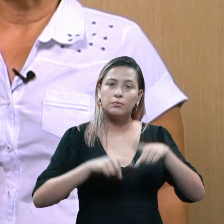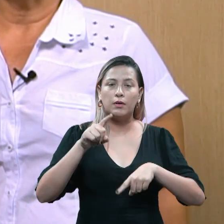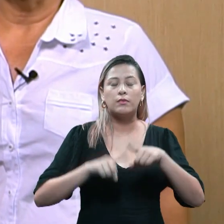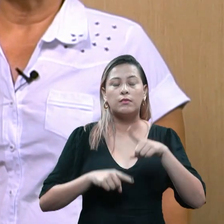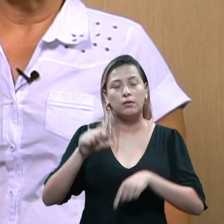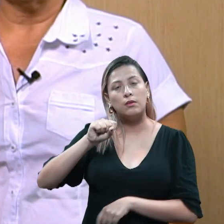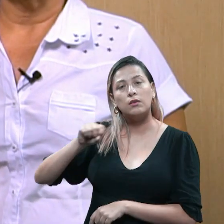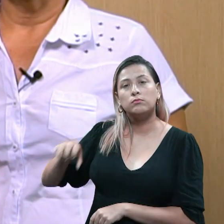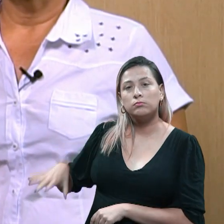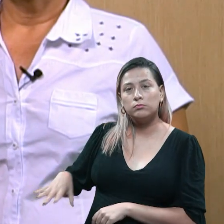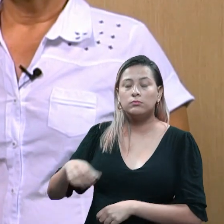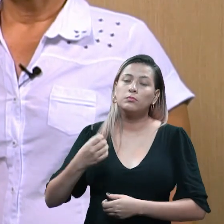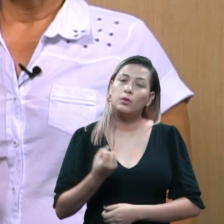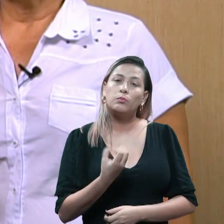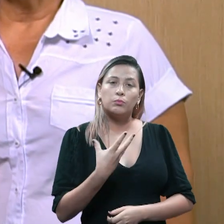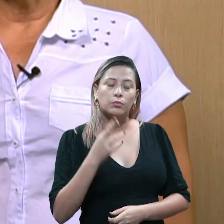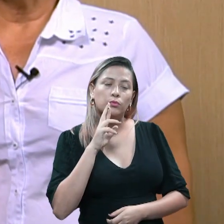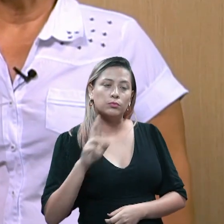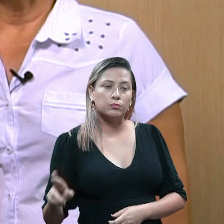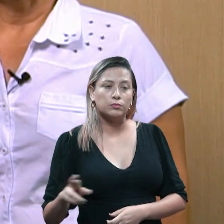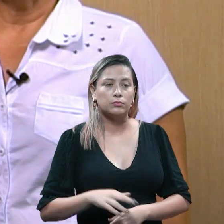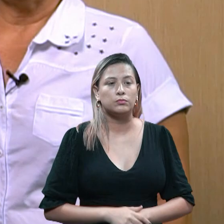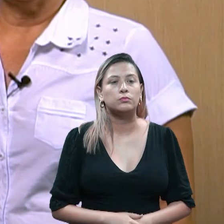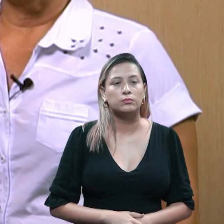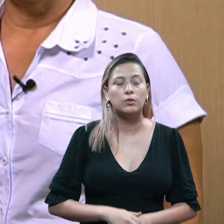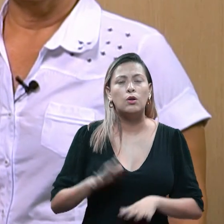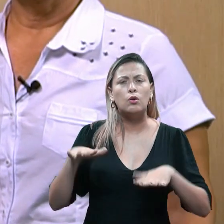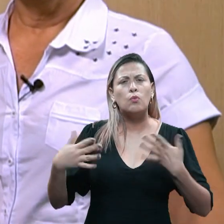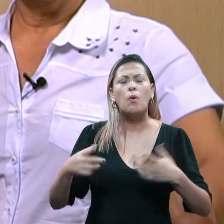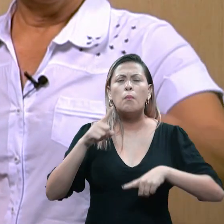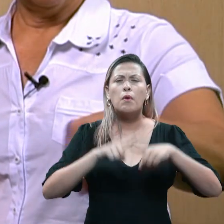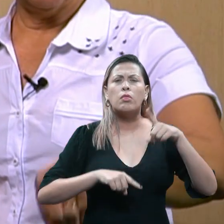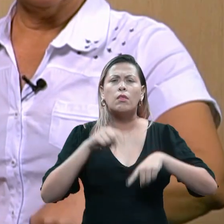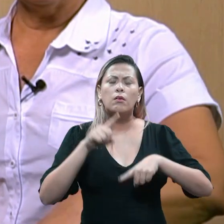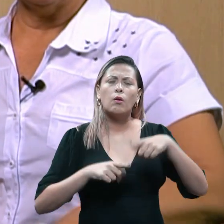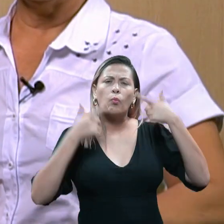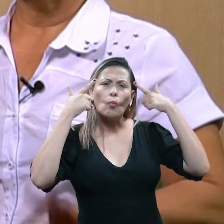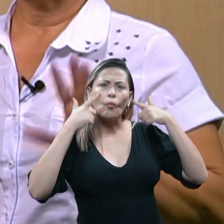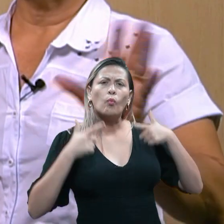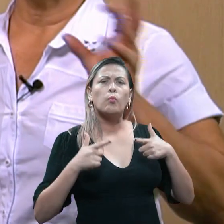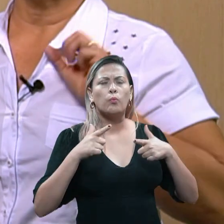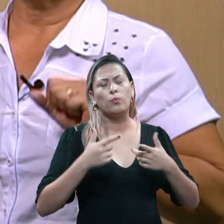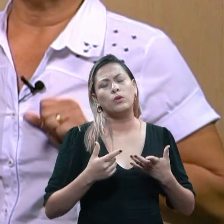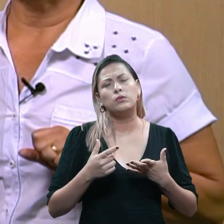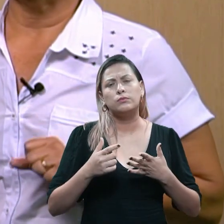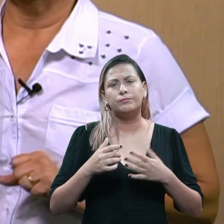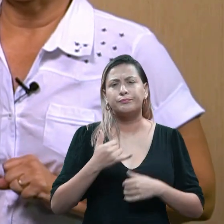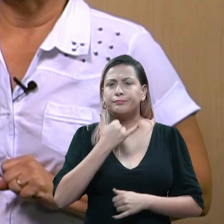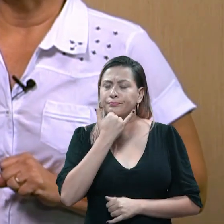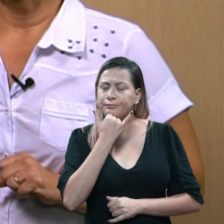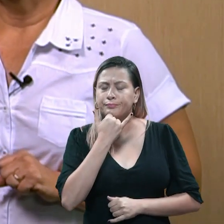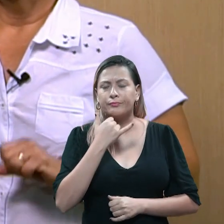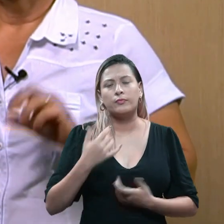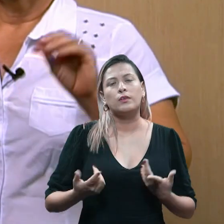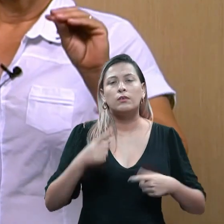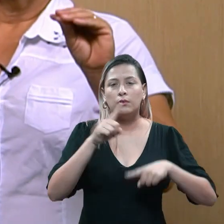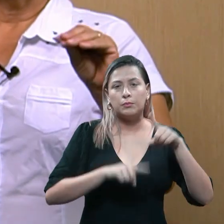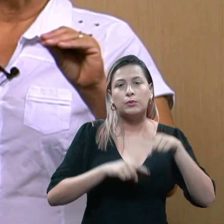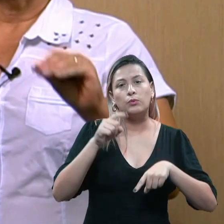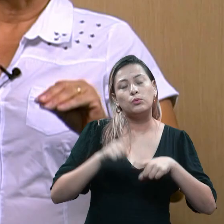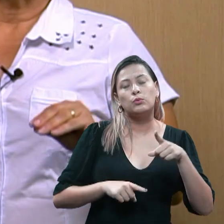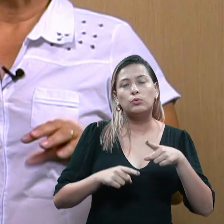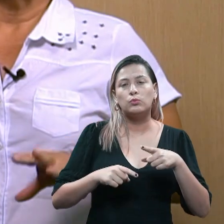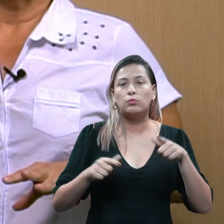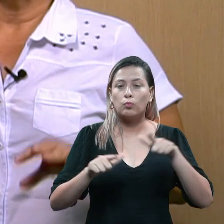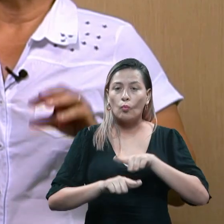essencial para um bom resultado. Que produtos de limpeza de ambiente são indicados para cada caso? Eu